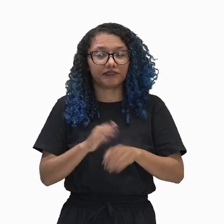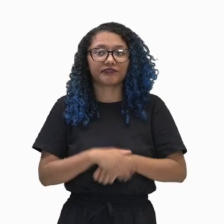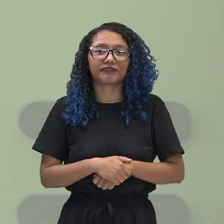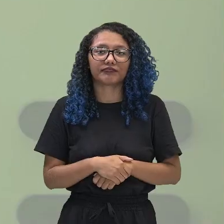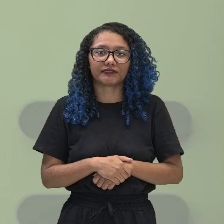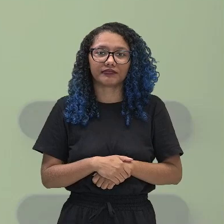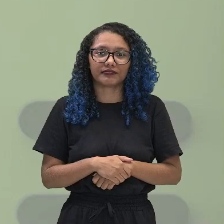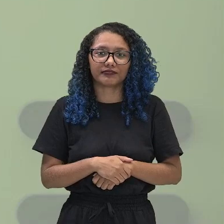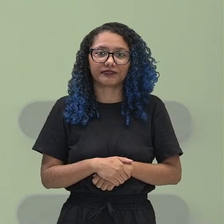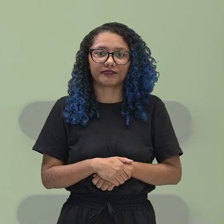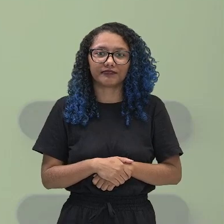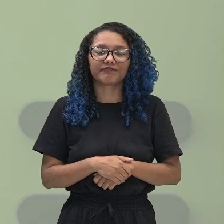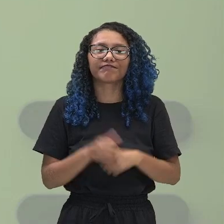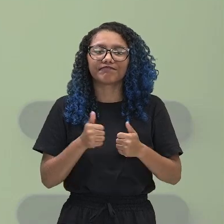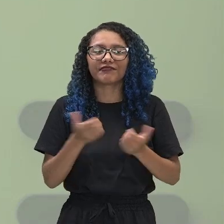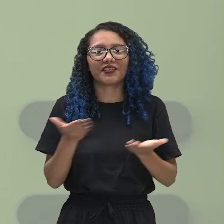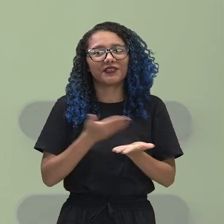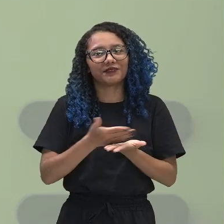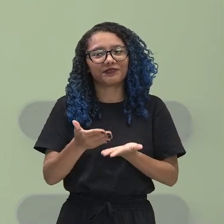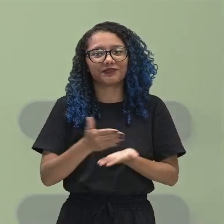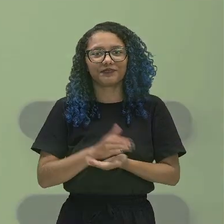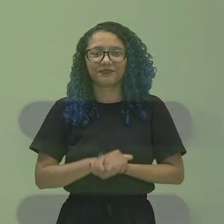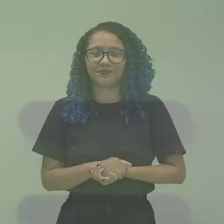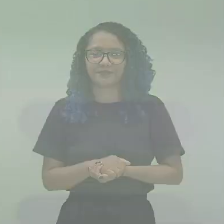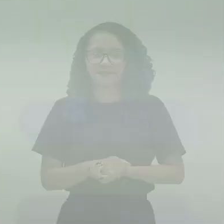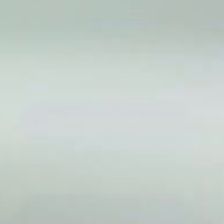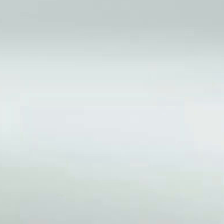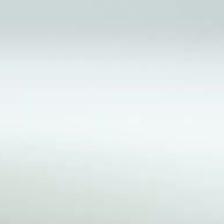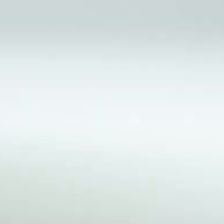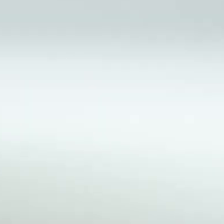parto. Então, vamos começar a nossa aula?